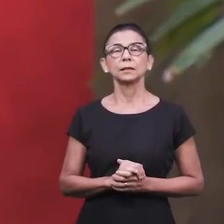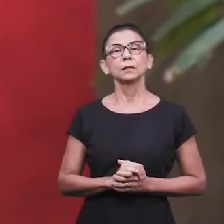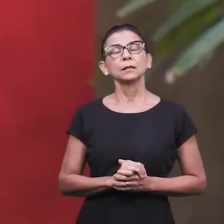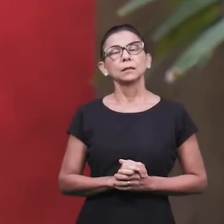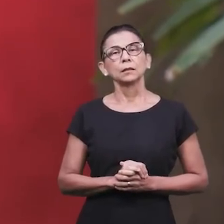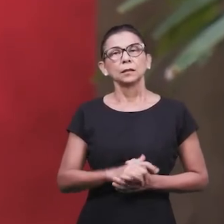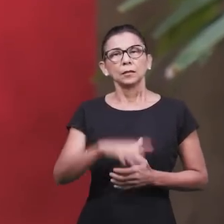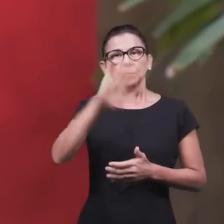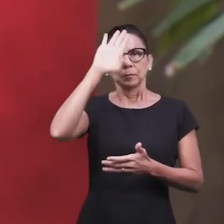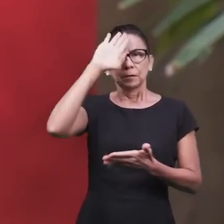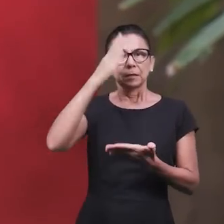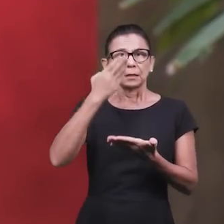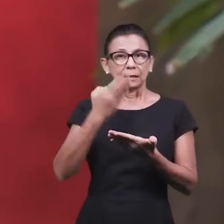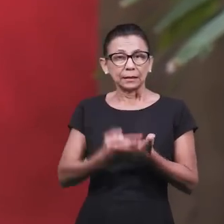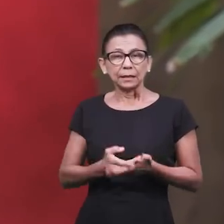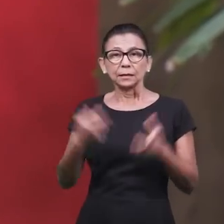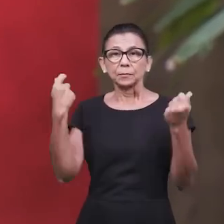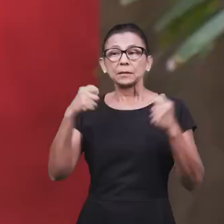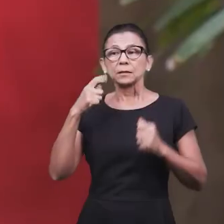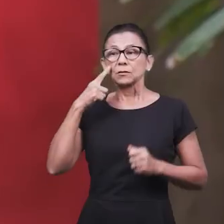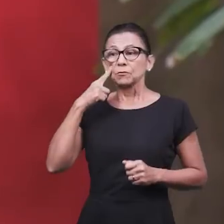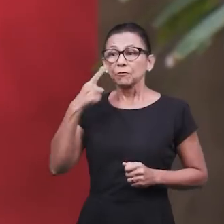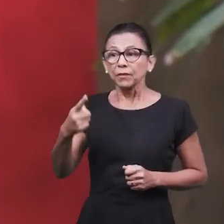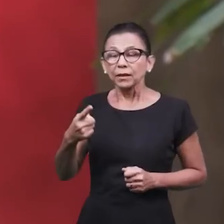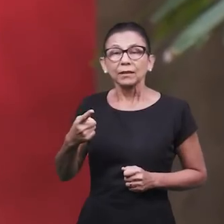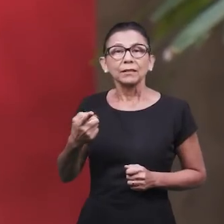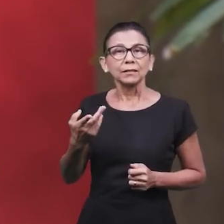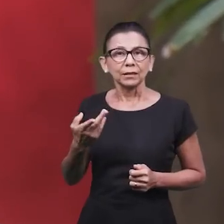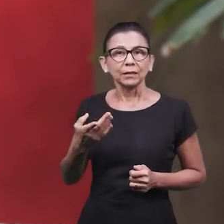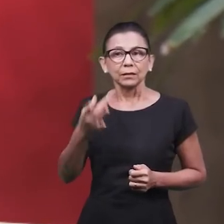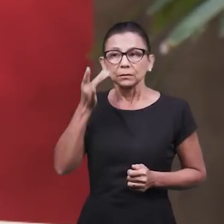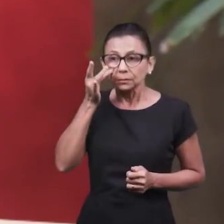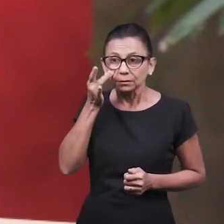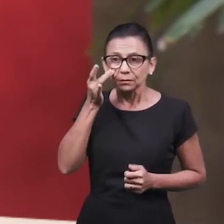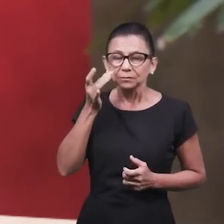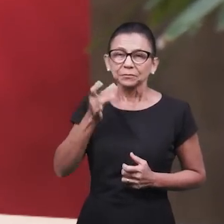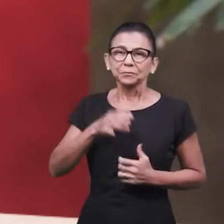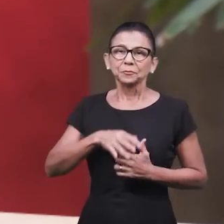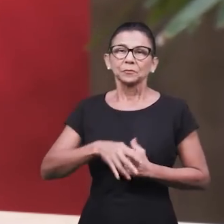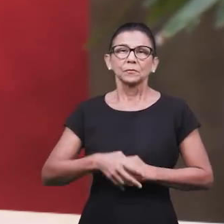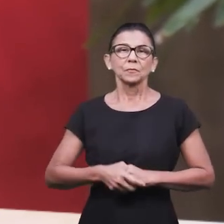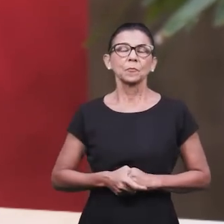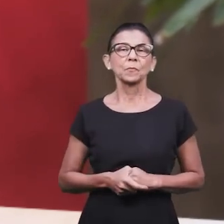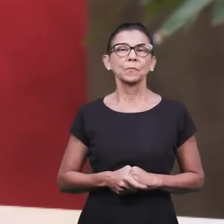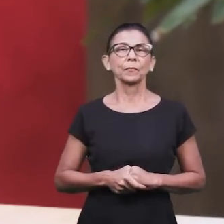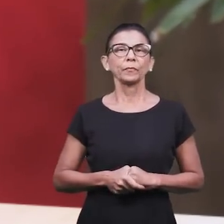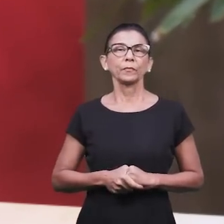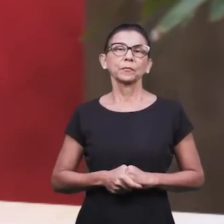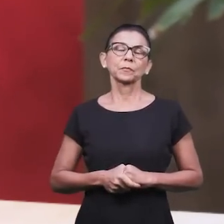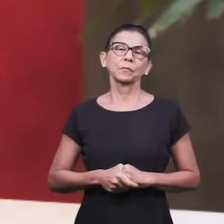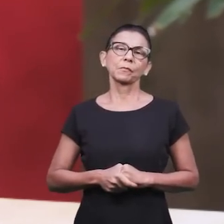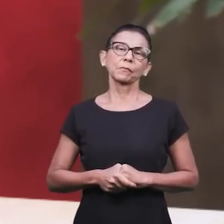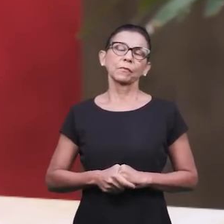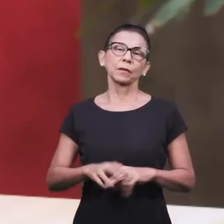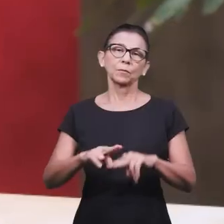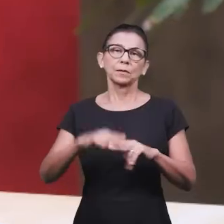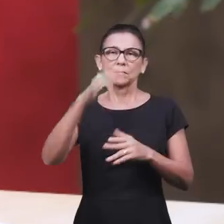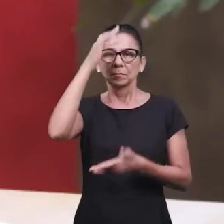E depois a própria palavra, né, as cartas ensinam sobre, né, aquele que né,